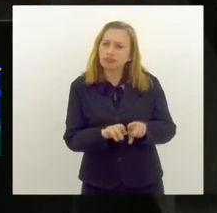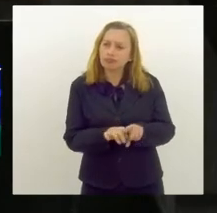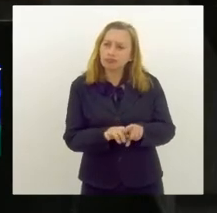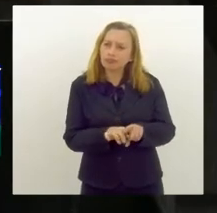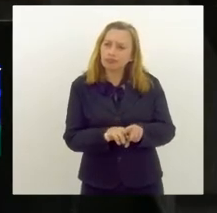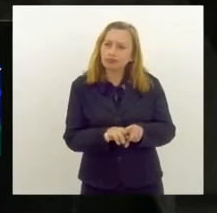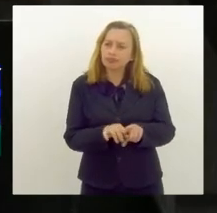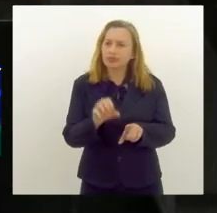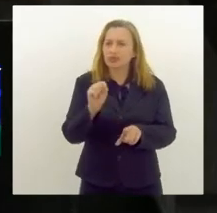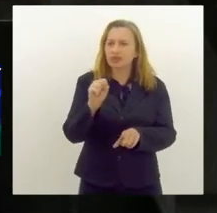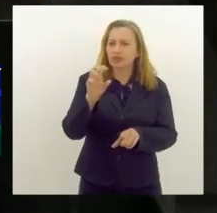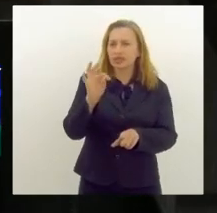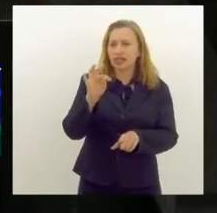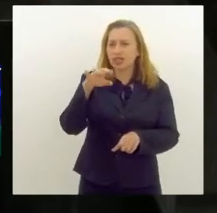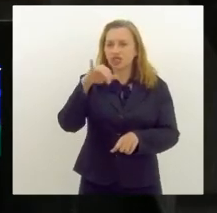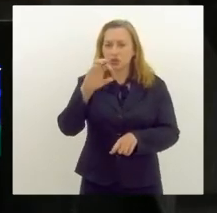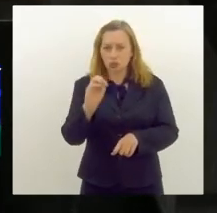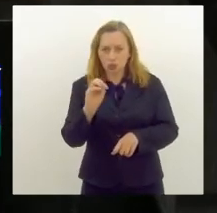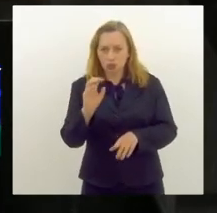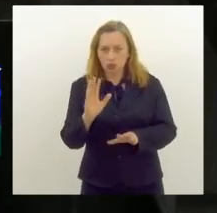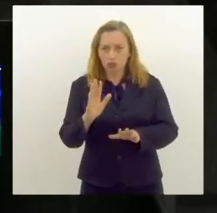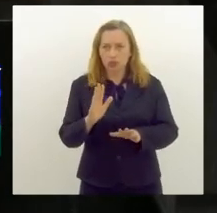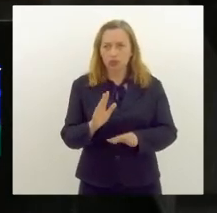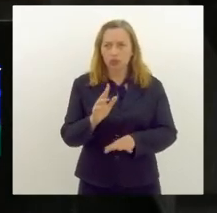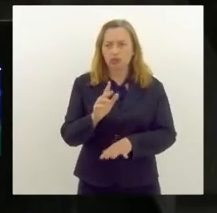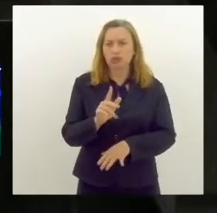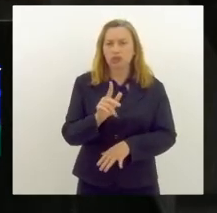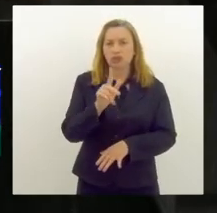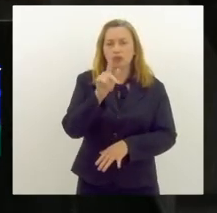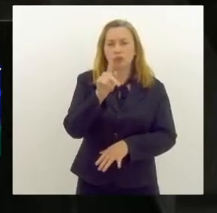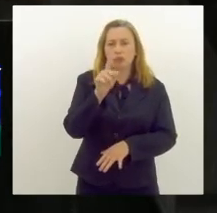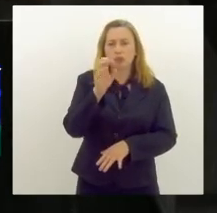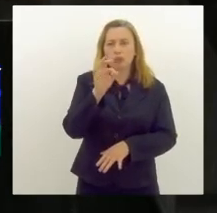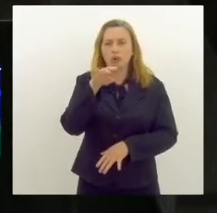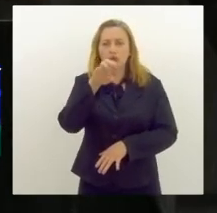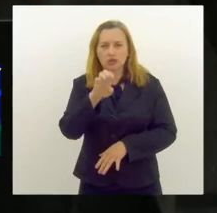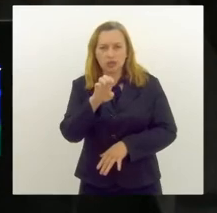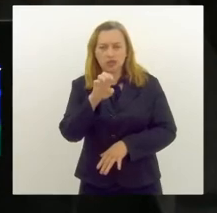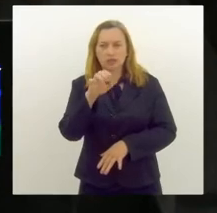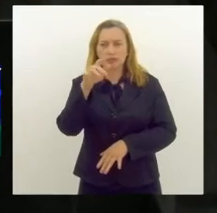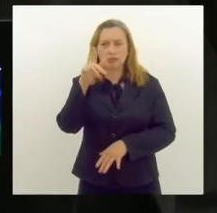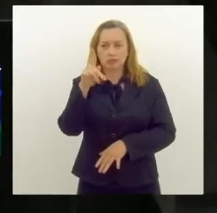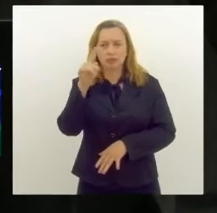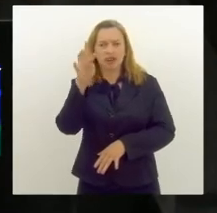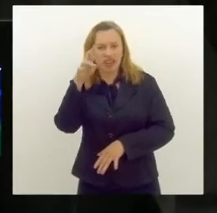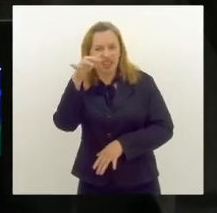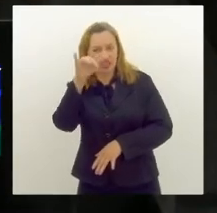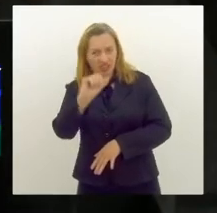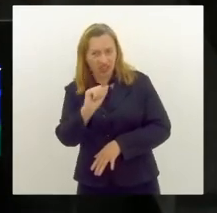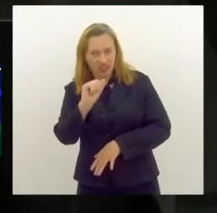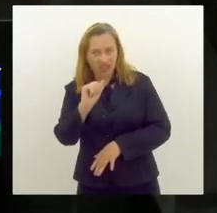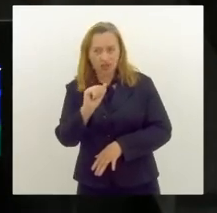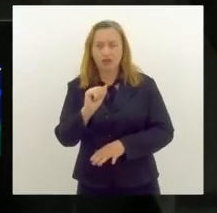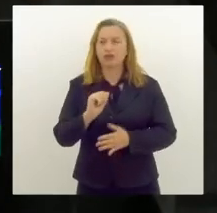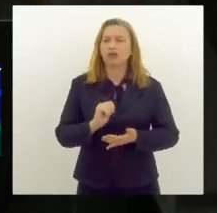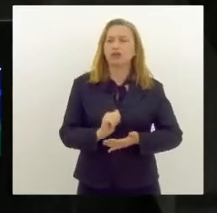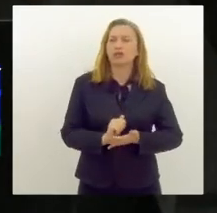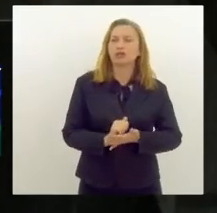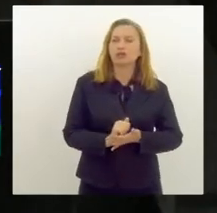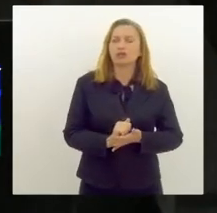sátiro, Stanislau Ponte Preta. Stanislau Ponte Preta, em um